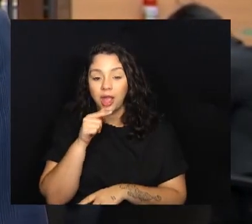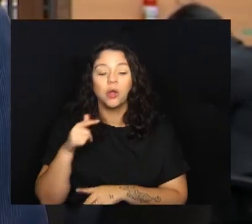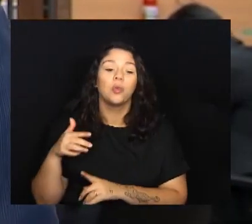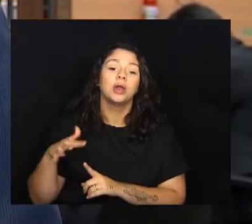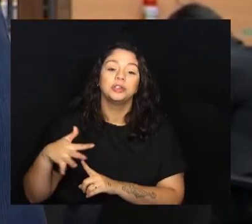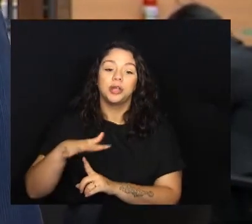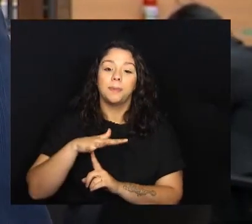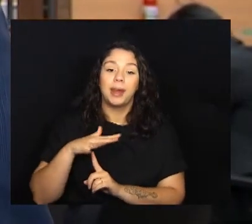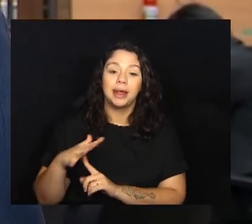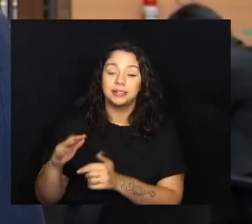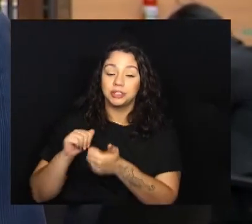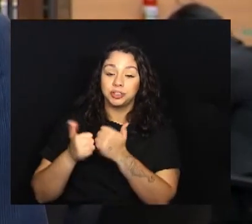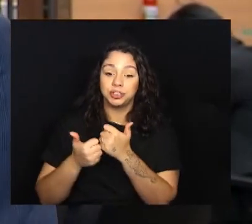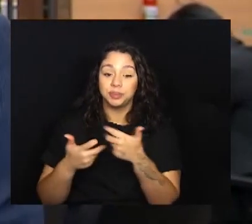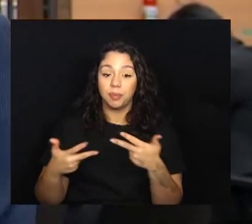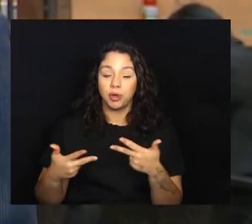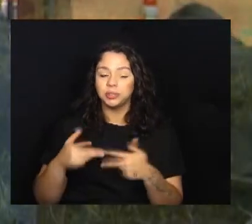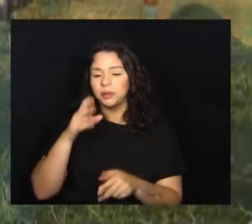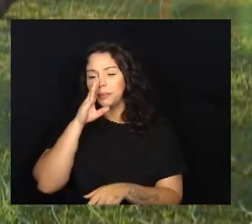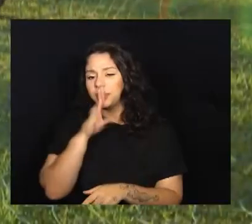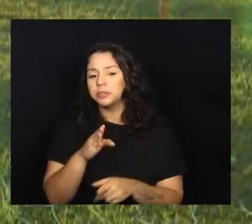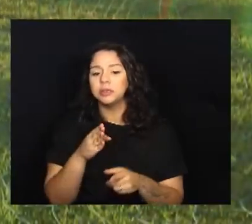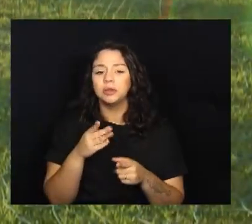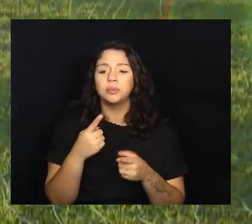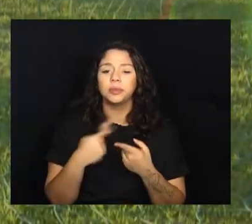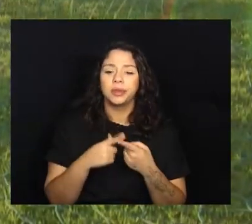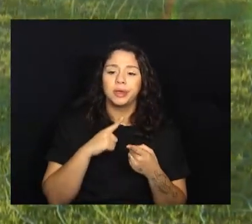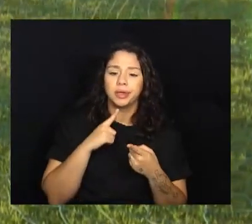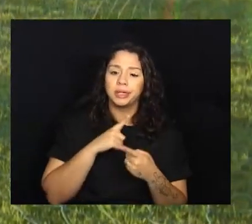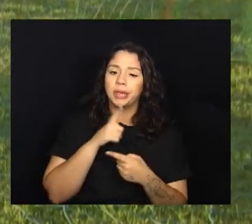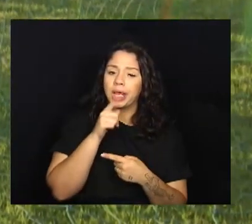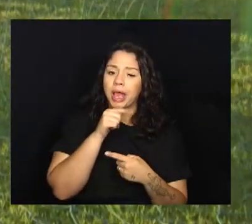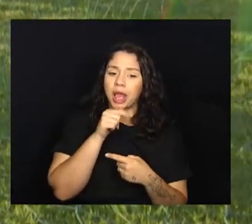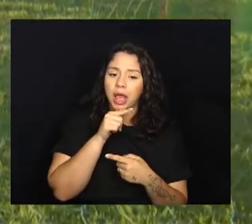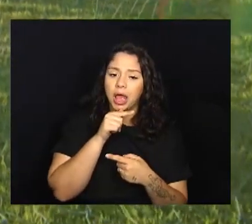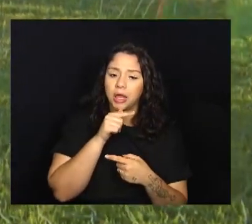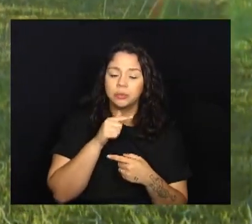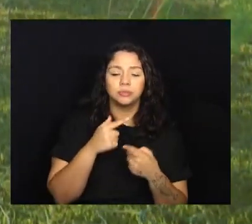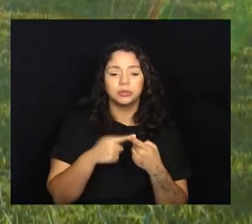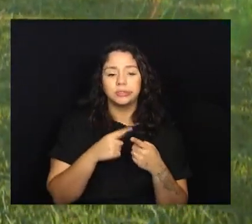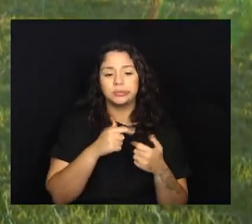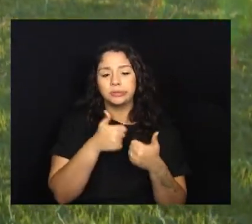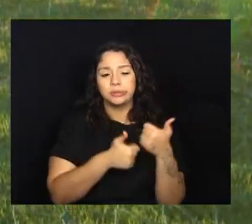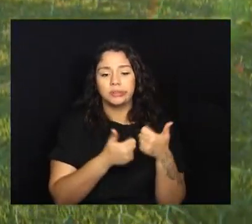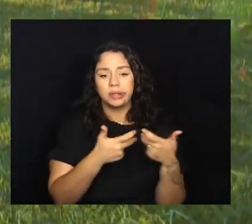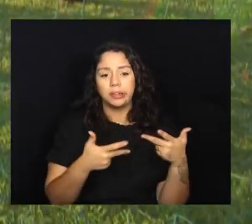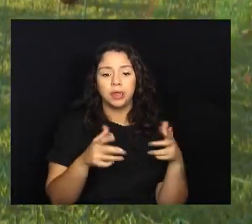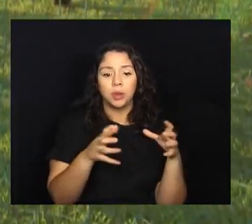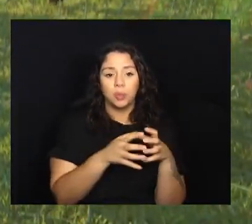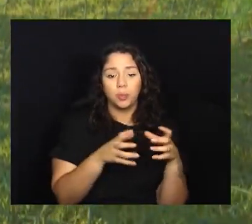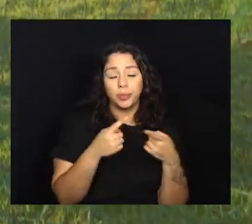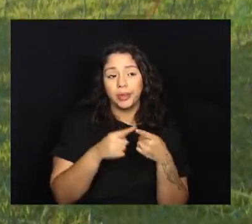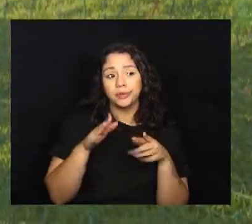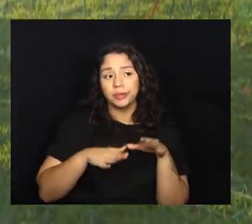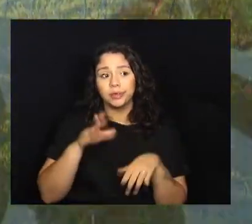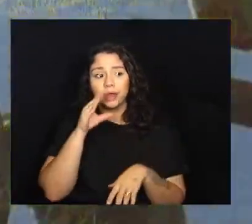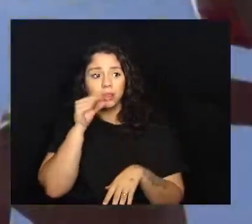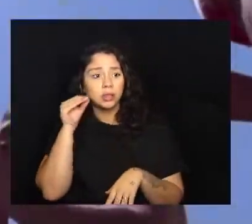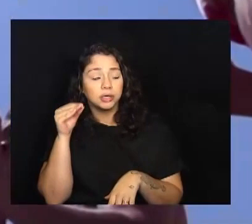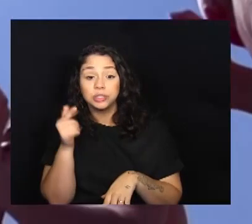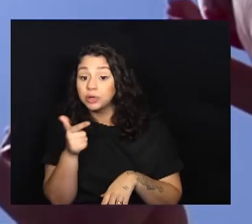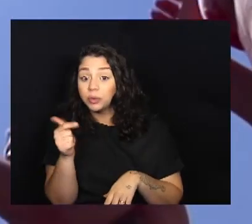esportes, principalmente onde praticam esportes coletivos, porque às vezes o adolescente está ali e não se